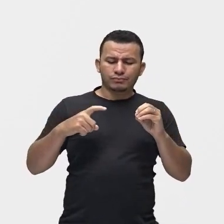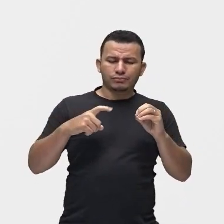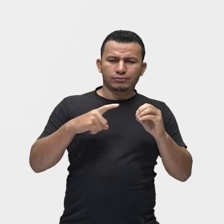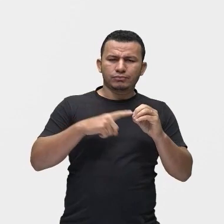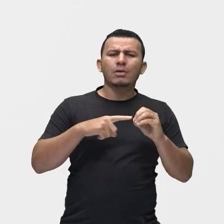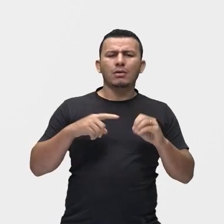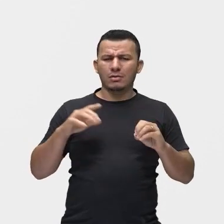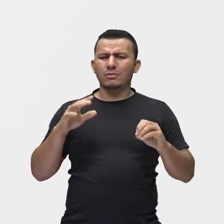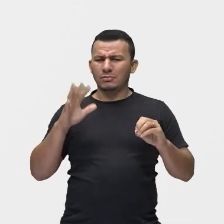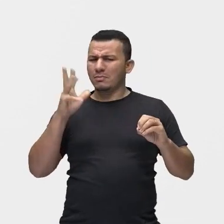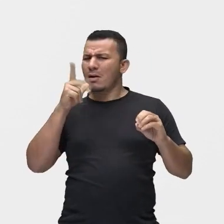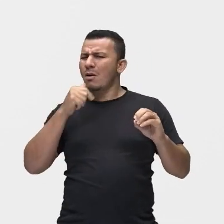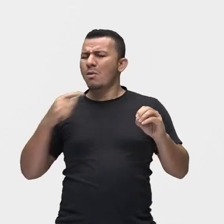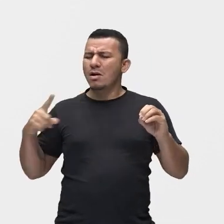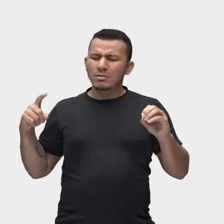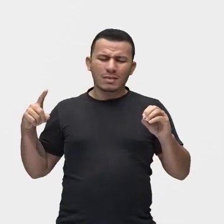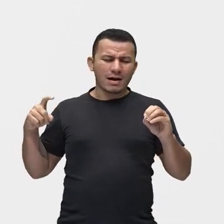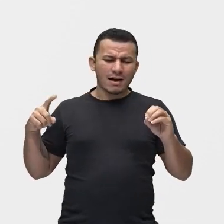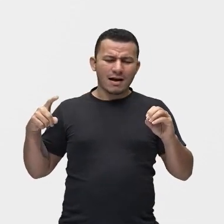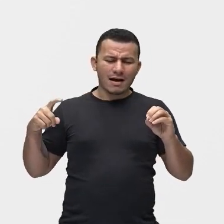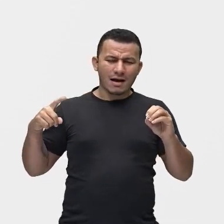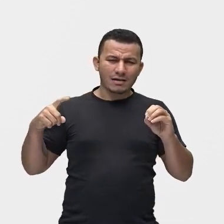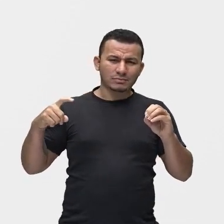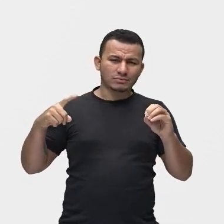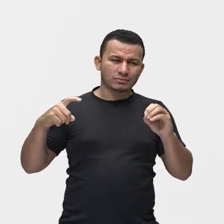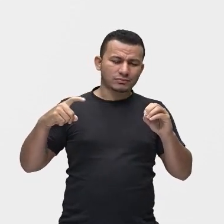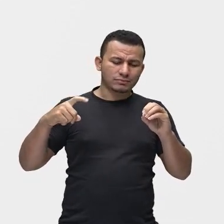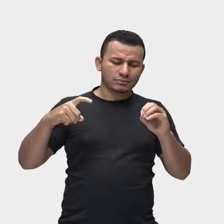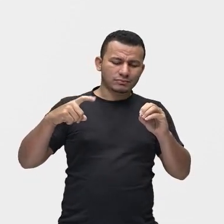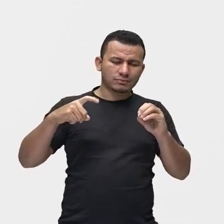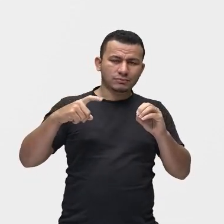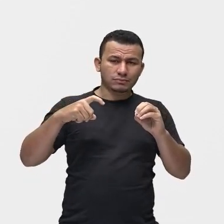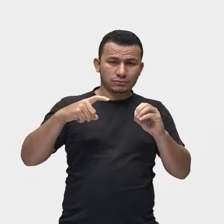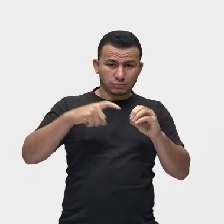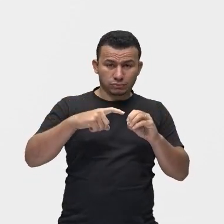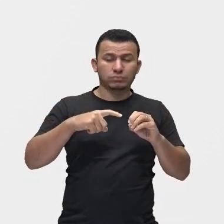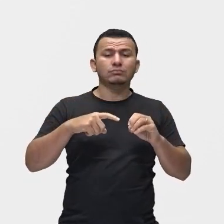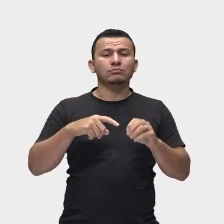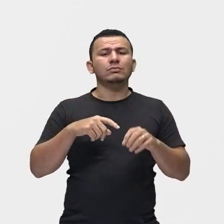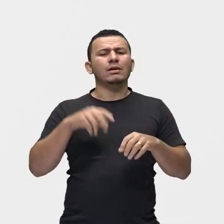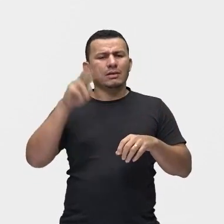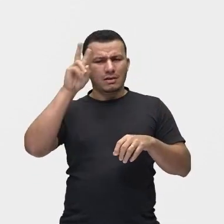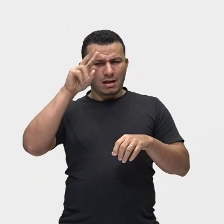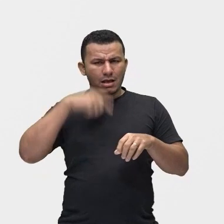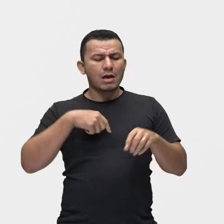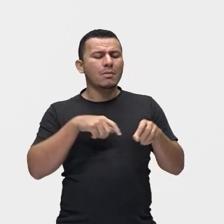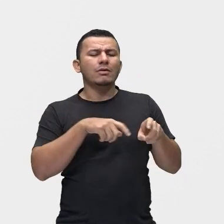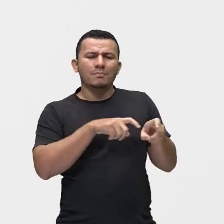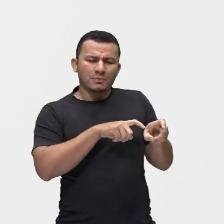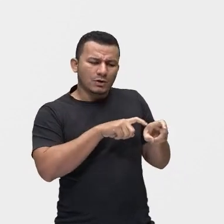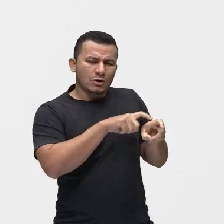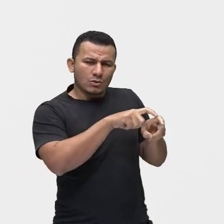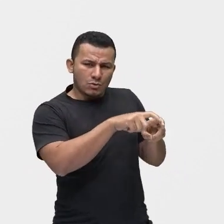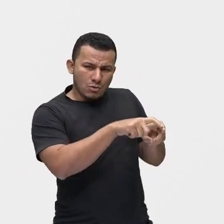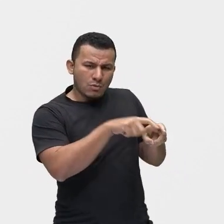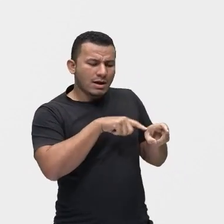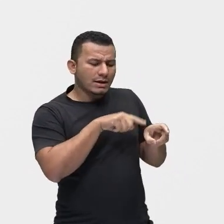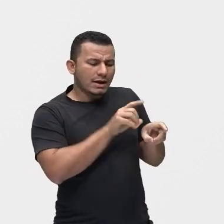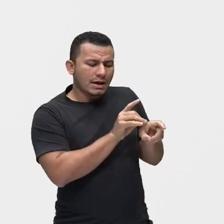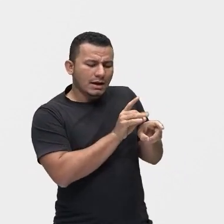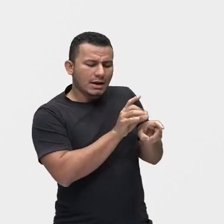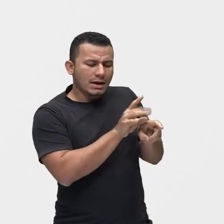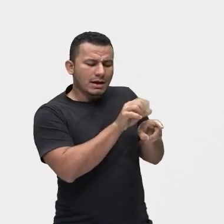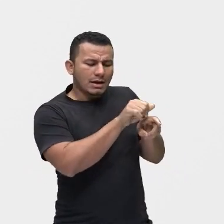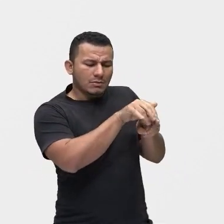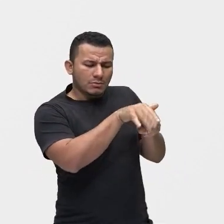viagem aí, né, até o espermatozoide sair pelo sêmen, que é aquela substância, né, que vai